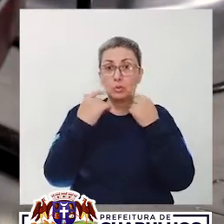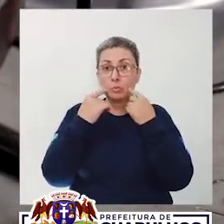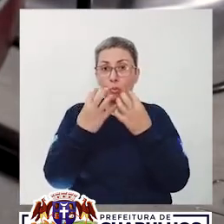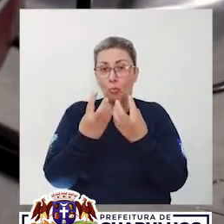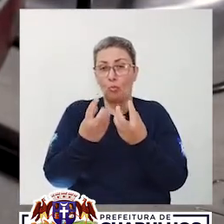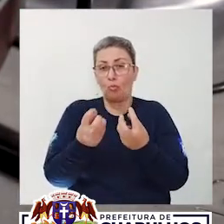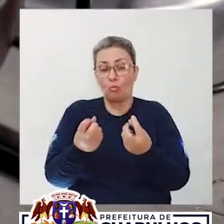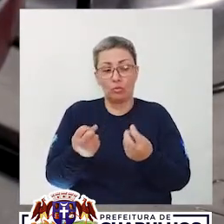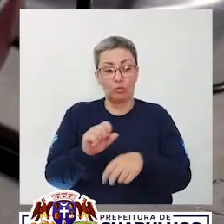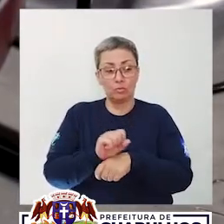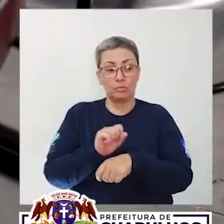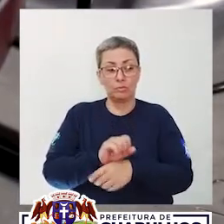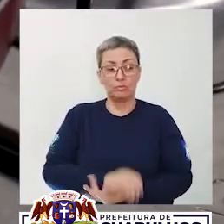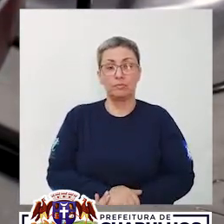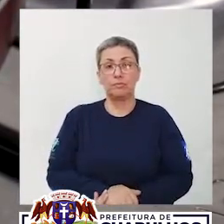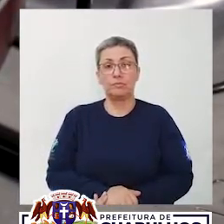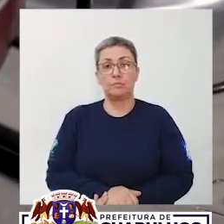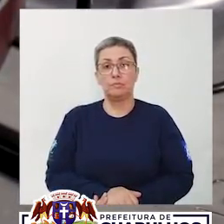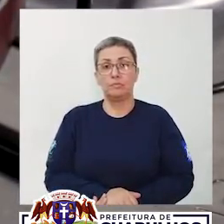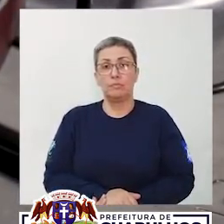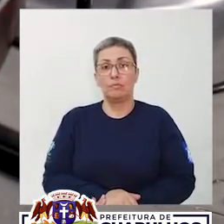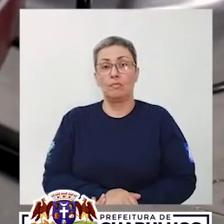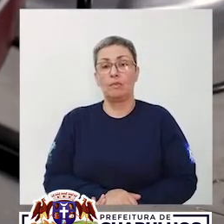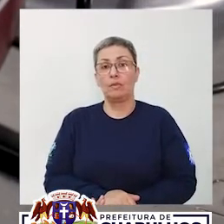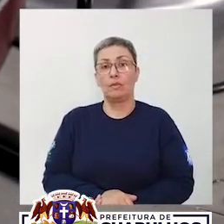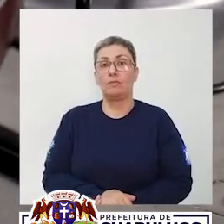cebola. Vamos dar mais, esperar mais um pouquinho.